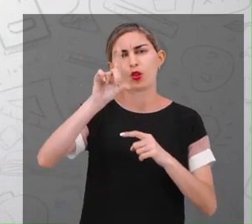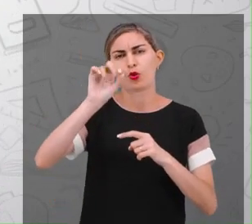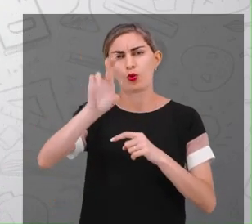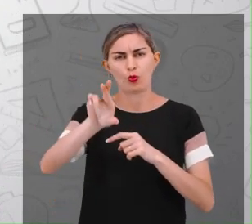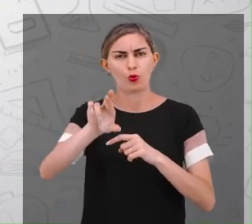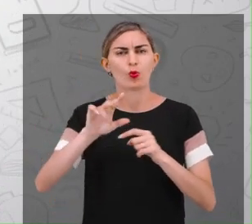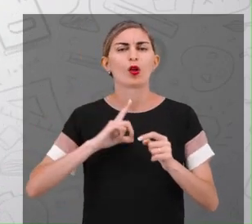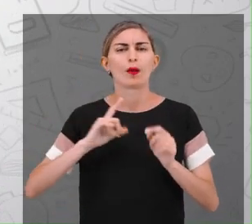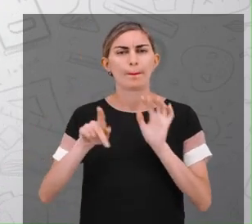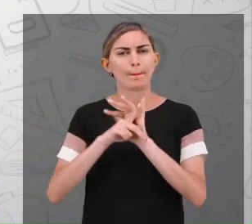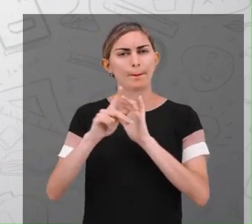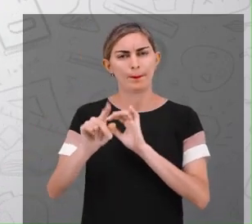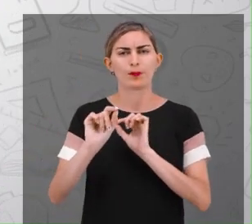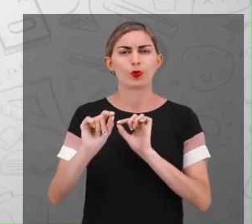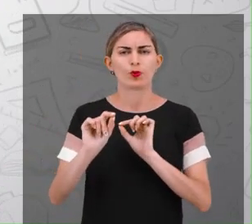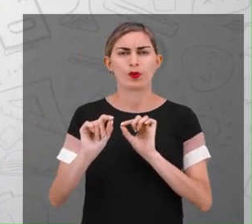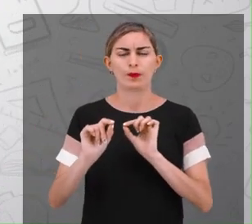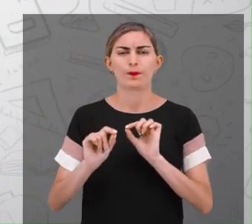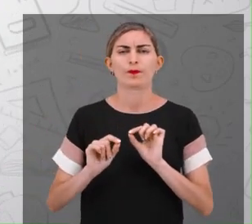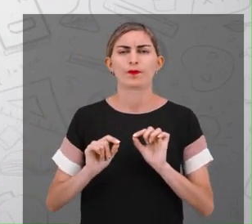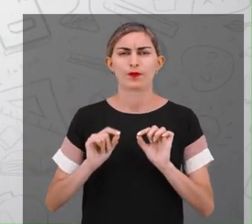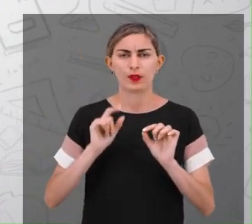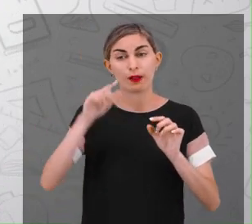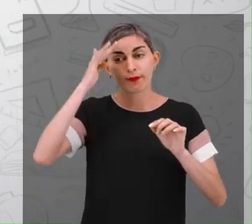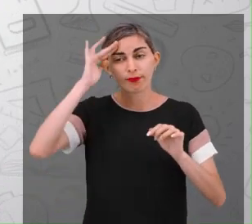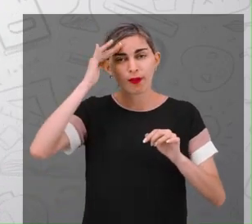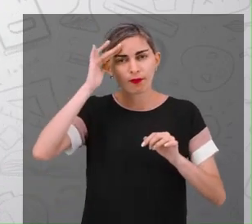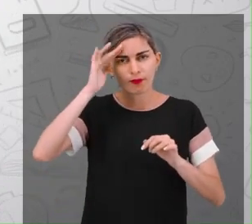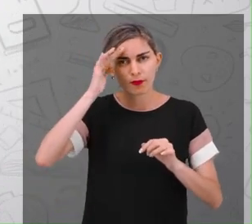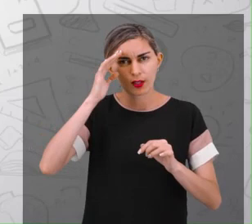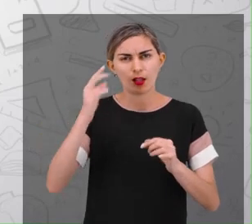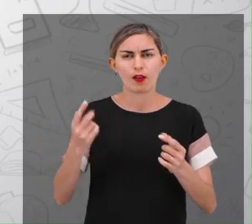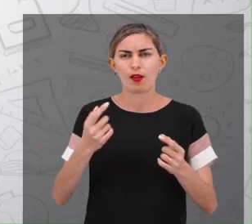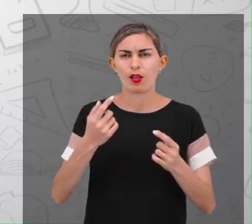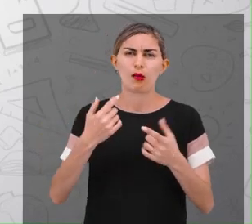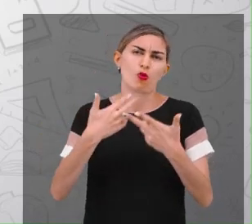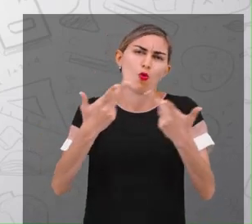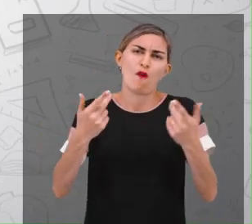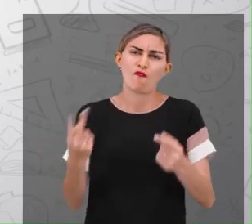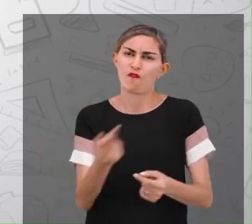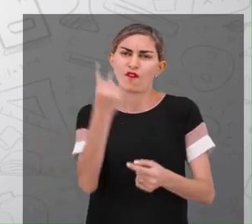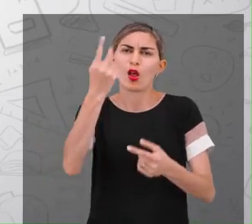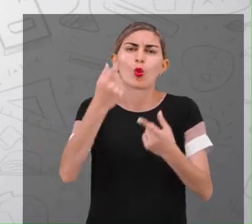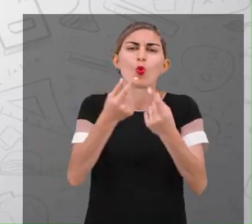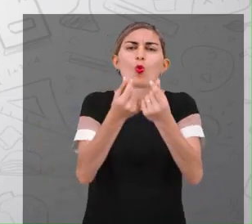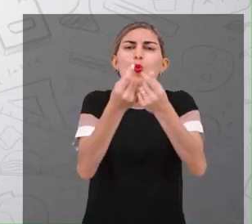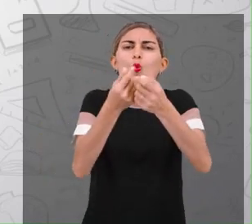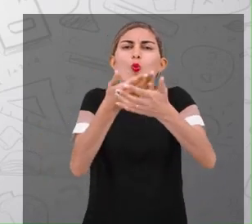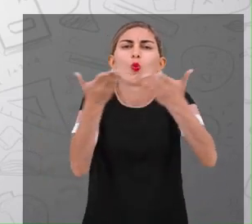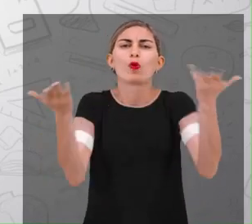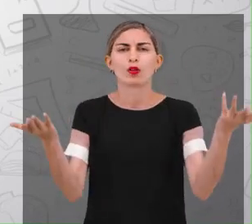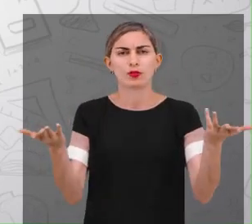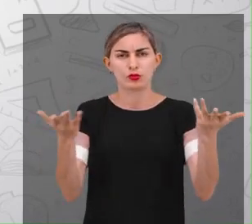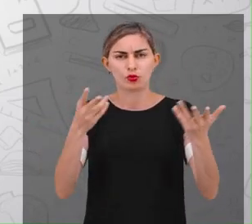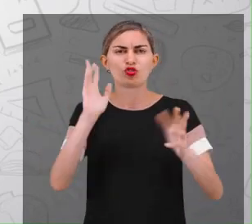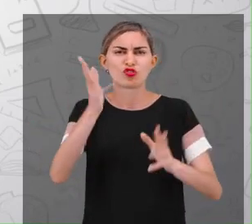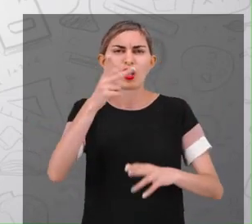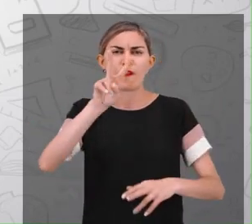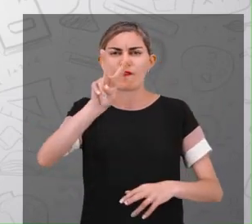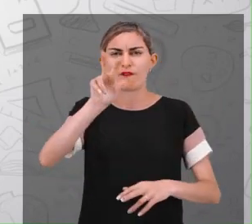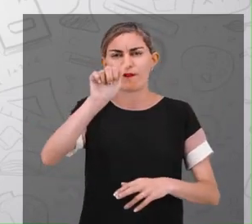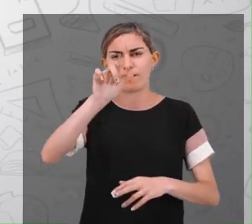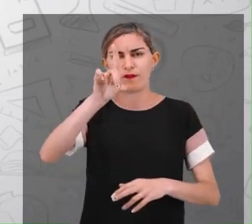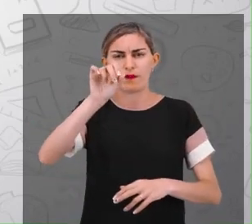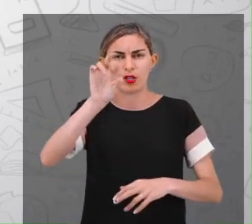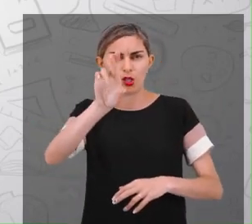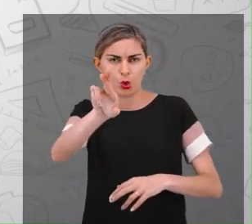ele geralmente é empregado para entender o preço de algo. Você provavelmente já deve ter ouvido essa palavra valor